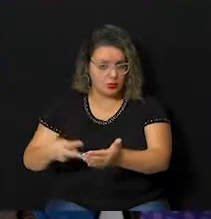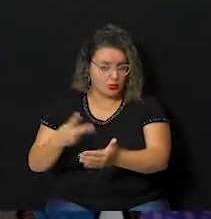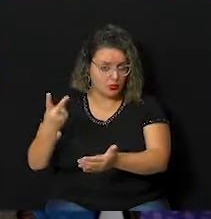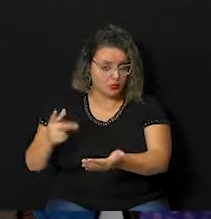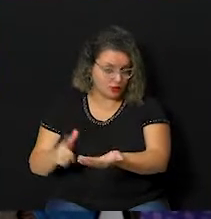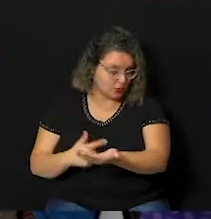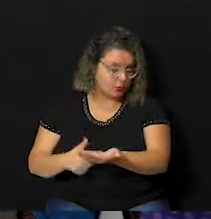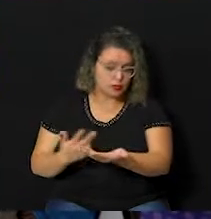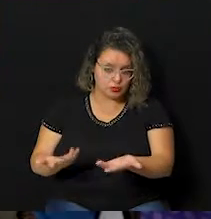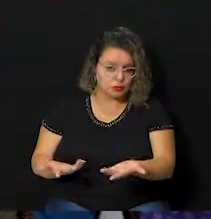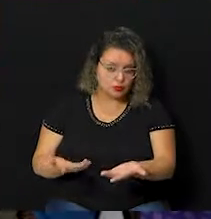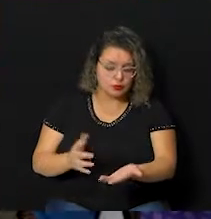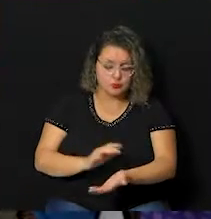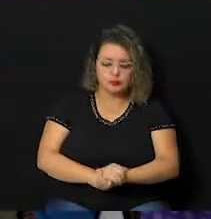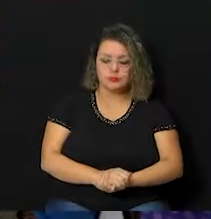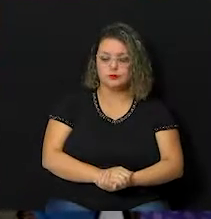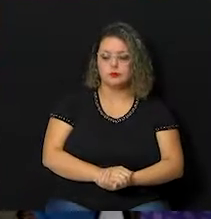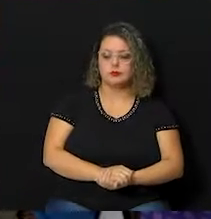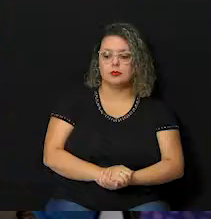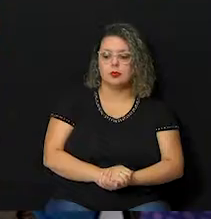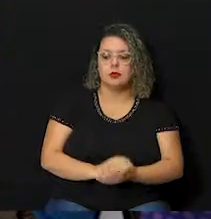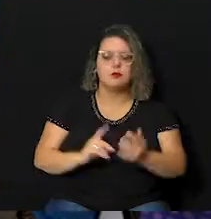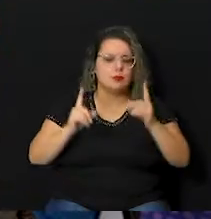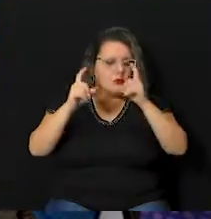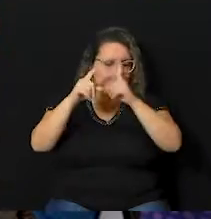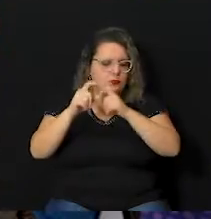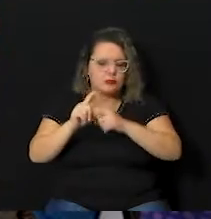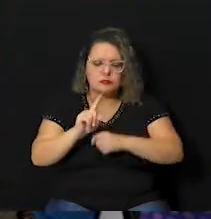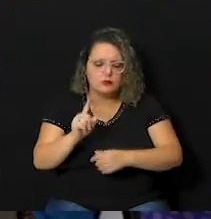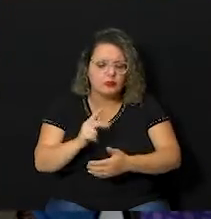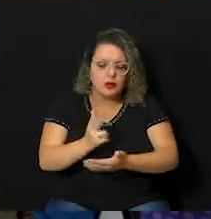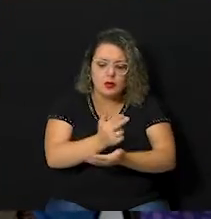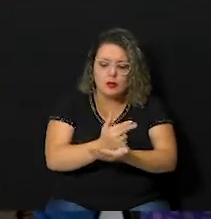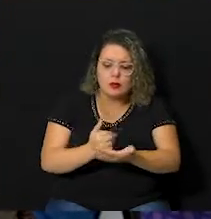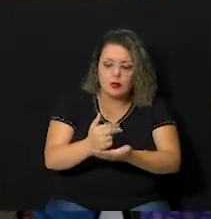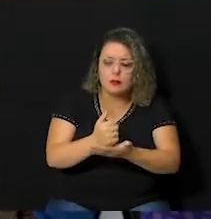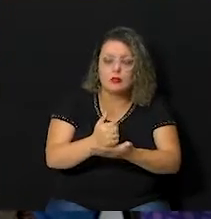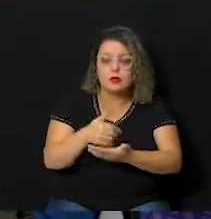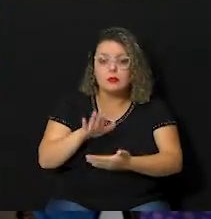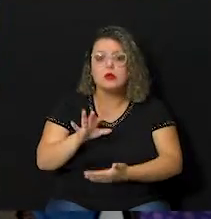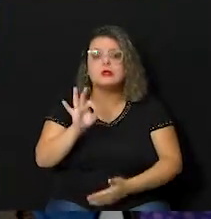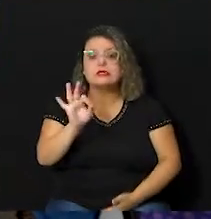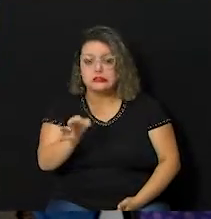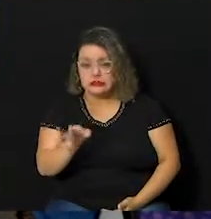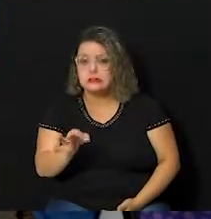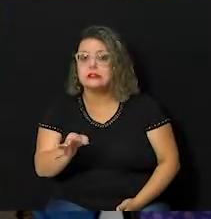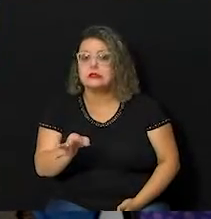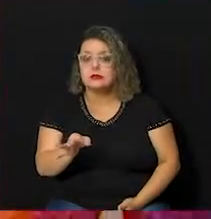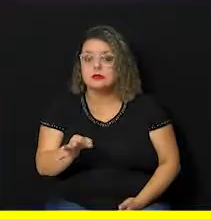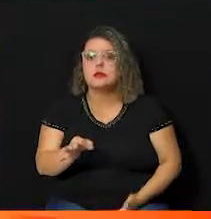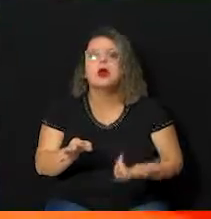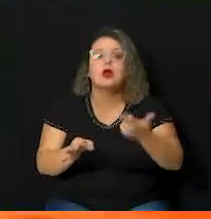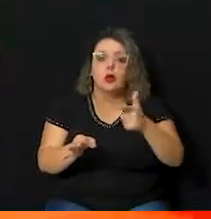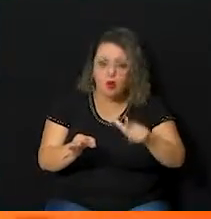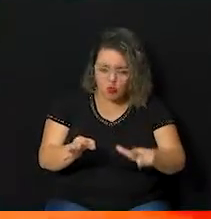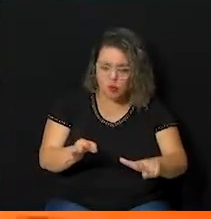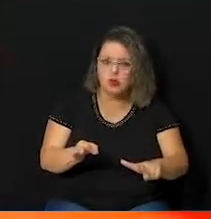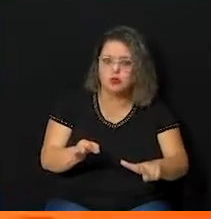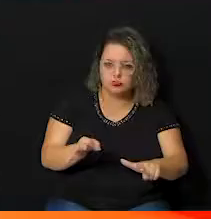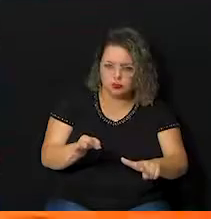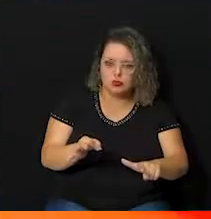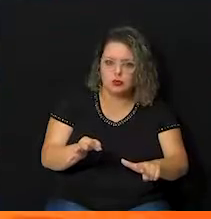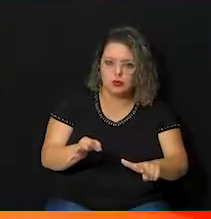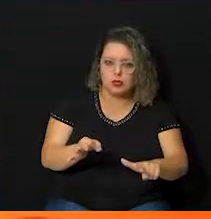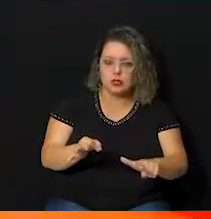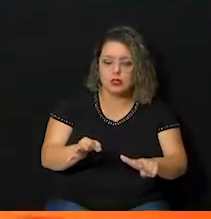fazer. Mas acho que a maior dificuldade não foi nem desenhar ou escrever, foi mais, assim, ter certeza de que aquilo ainda era válido e os pontos